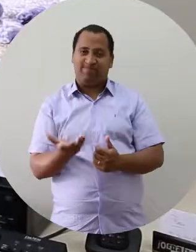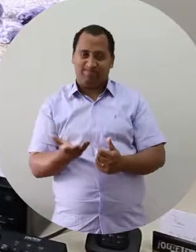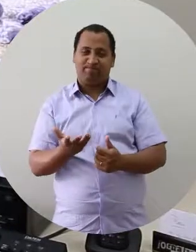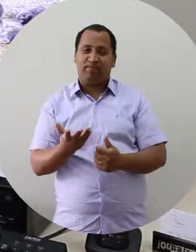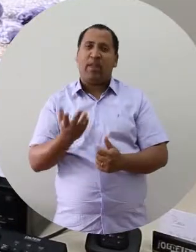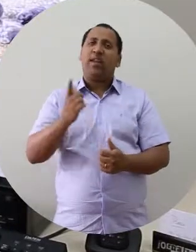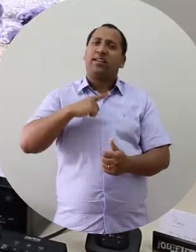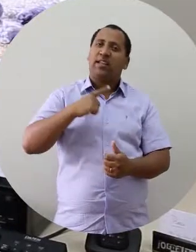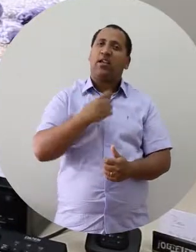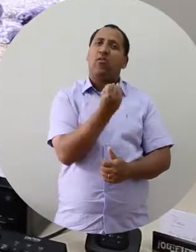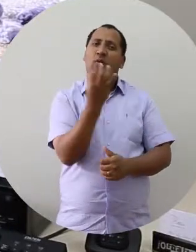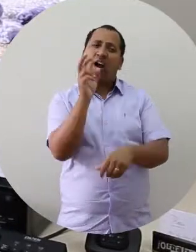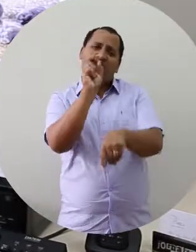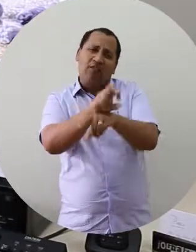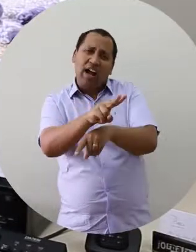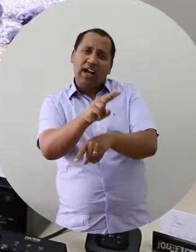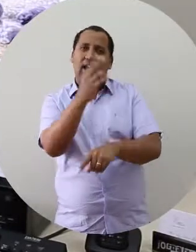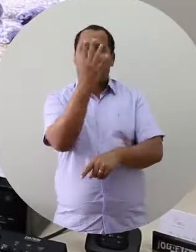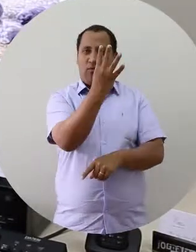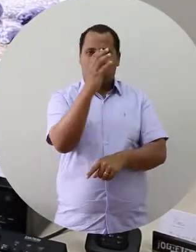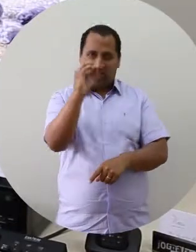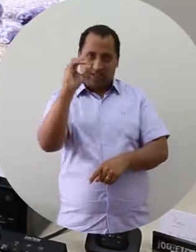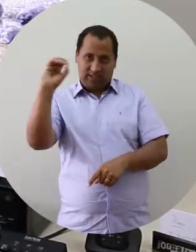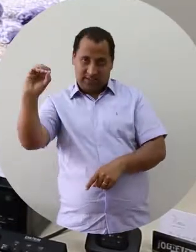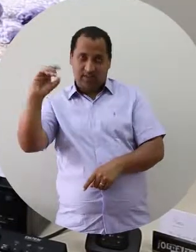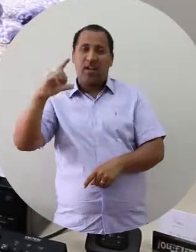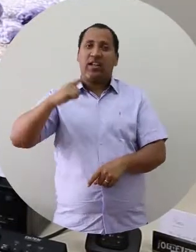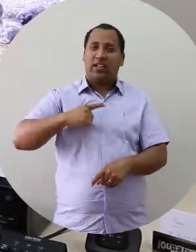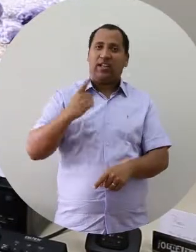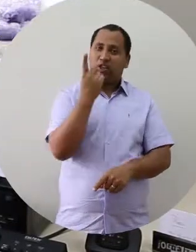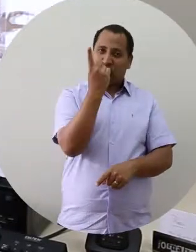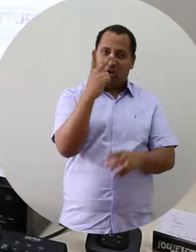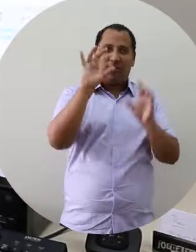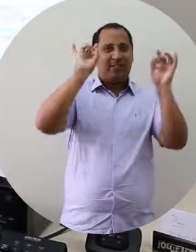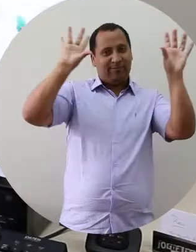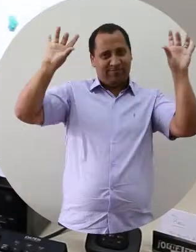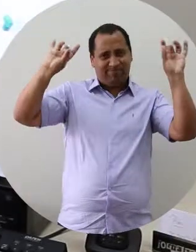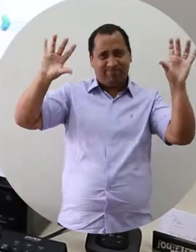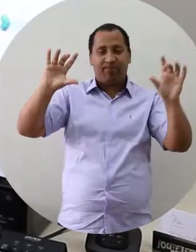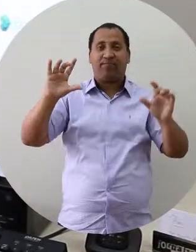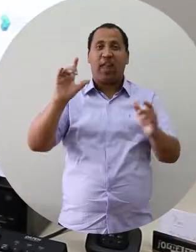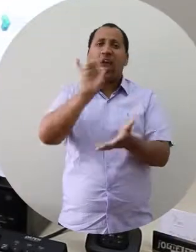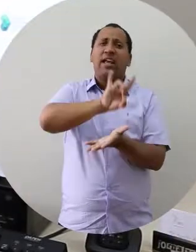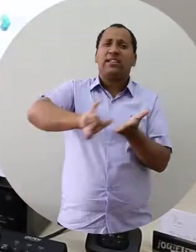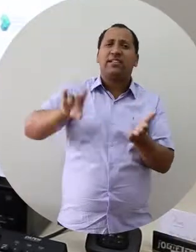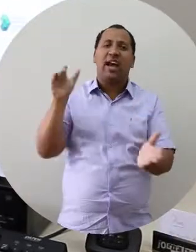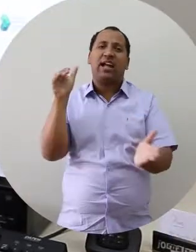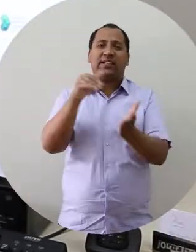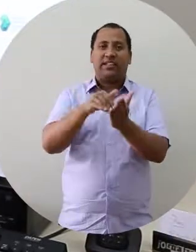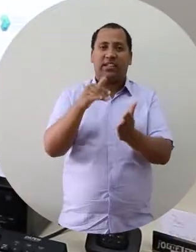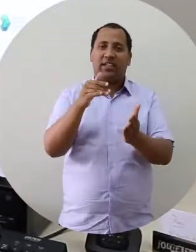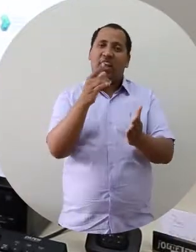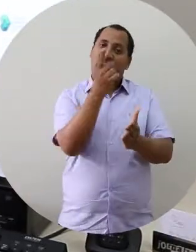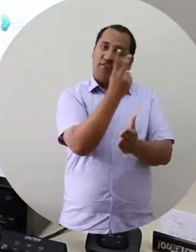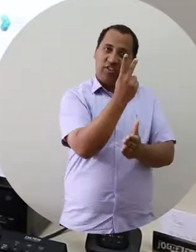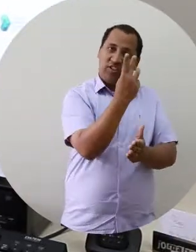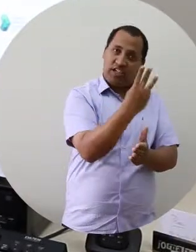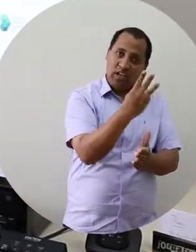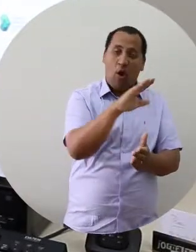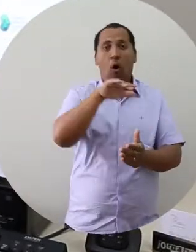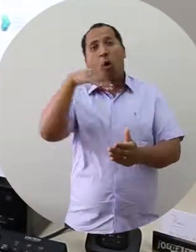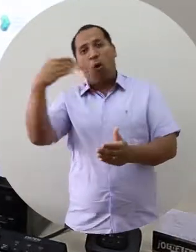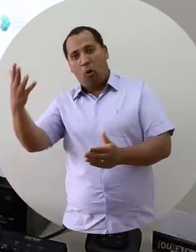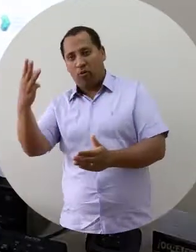Sensu. São 400 vagas, divididas em 12 especializações. As inscrições vão até os dias 23 e 30